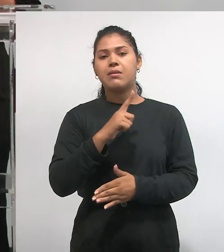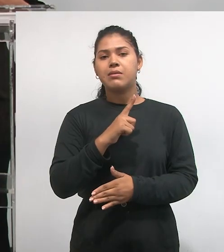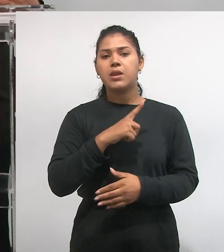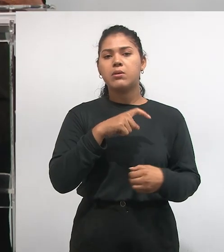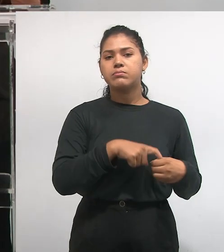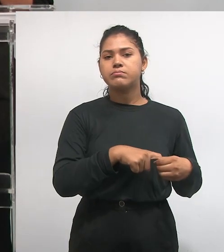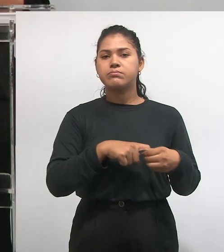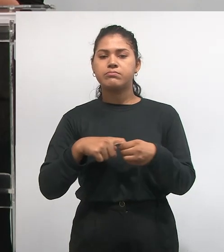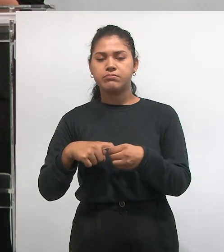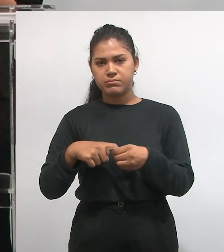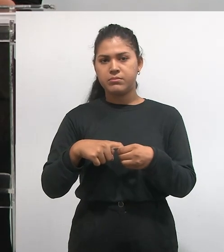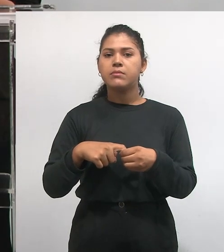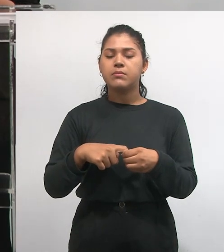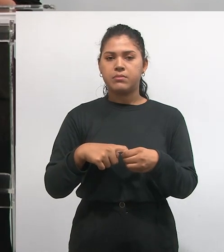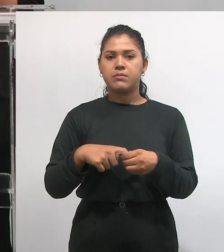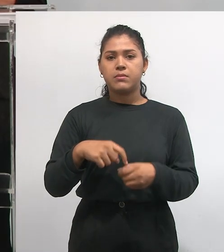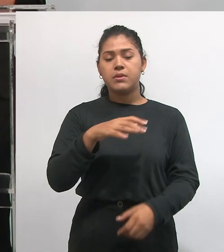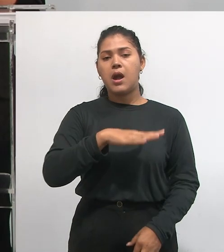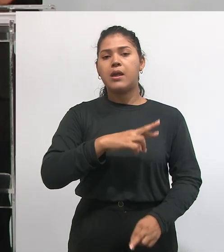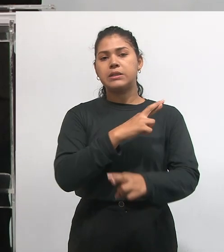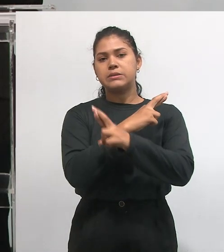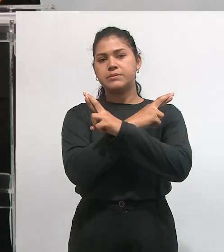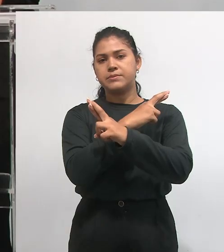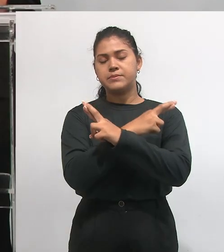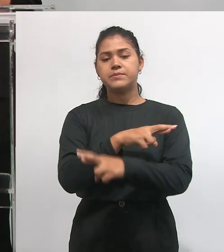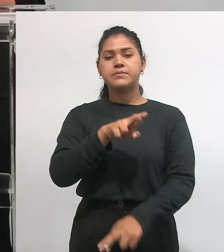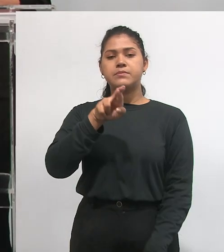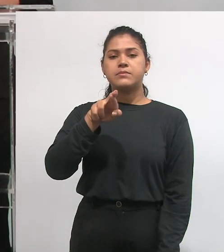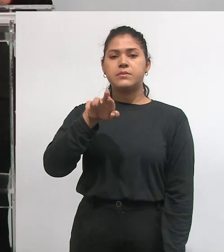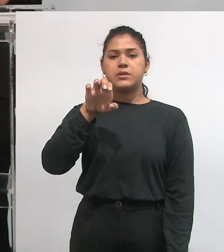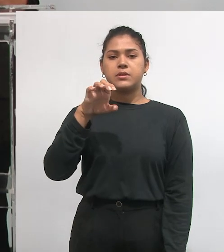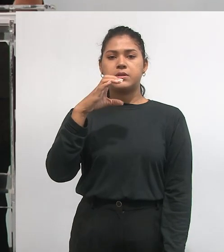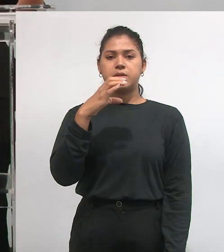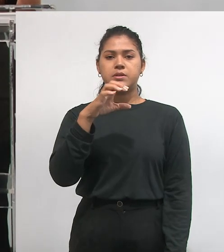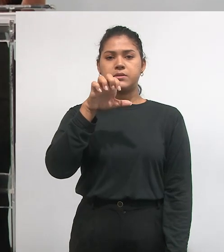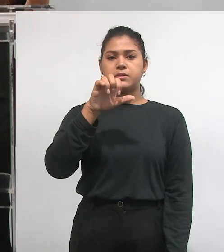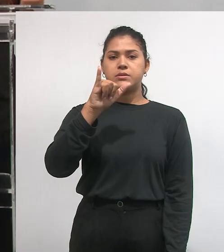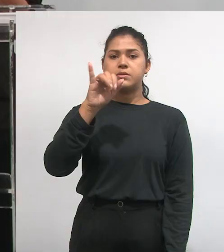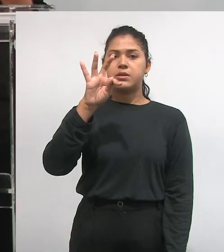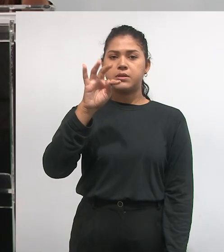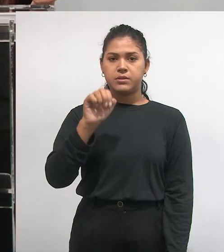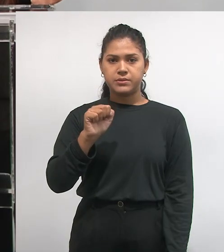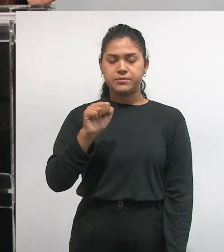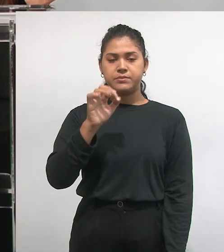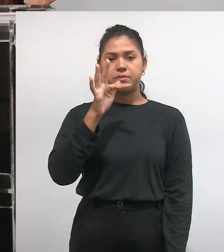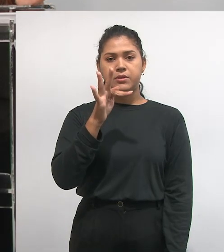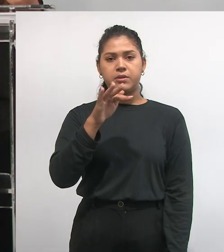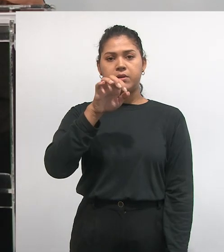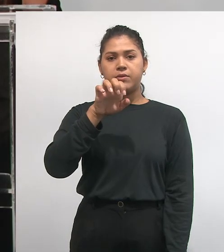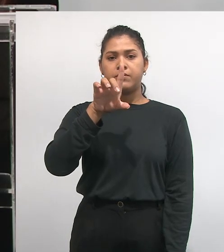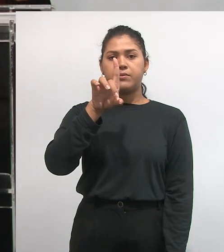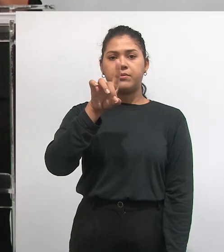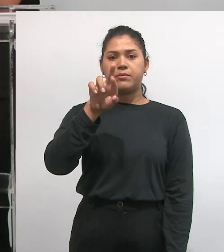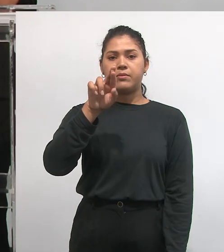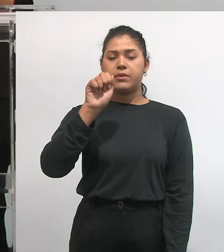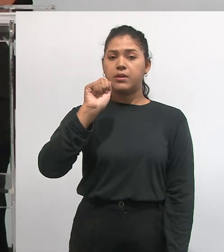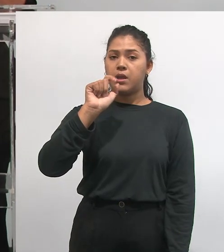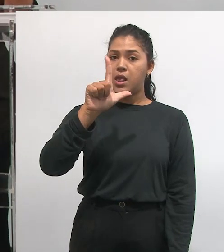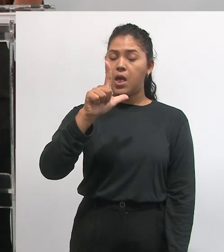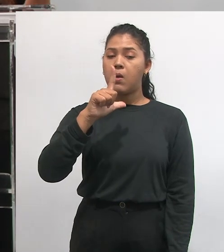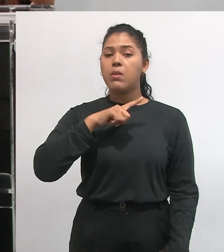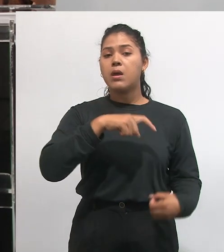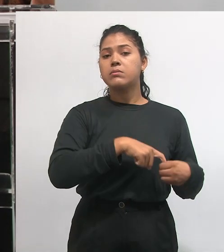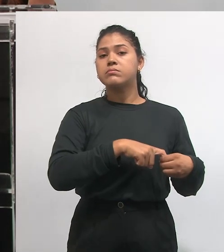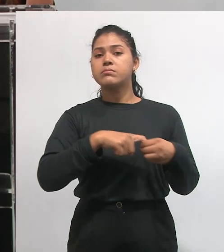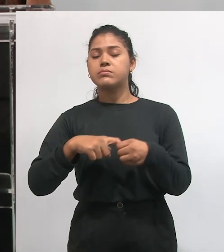um vínculo ali com a obrigação tributária, porque a própria lei diz que nessa situação ele precisa reter, né? Então tem uma lei